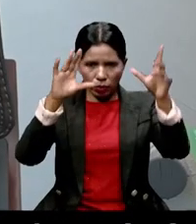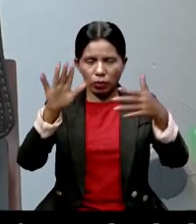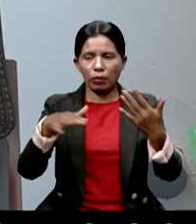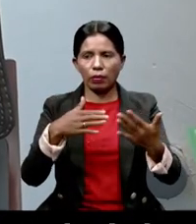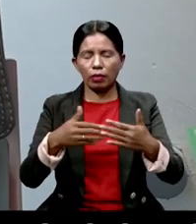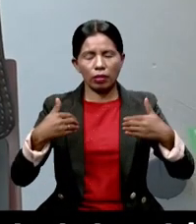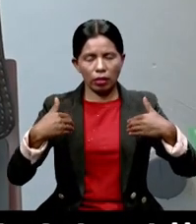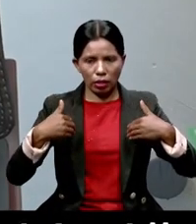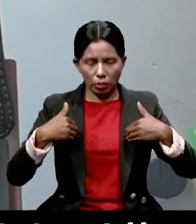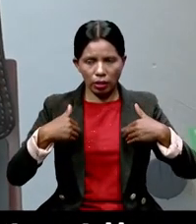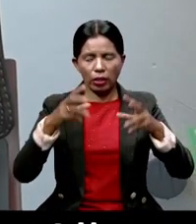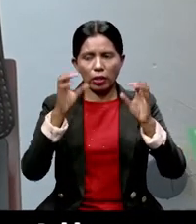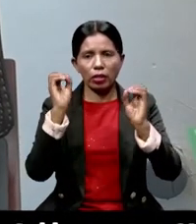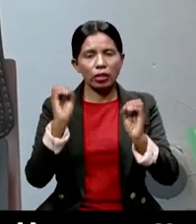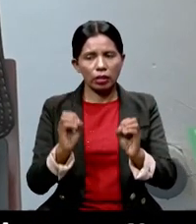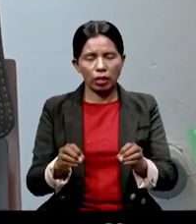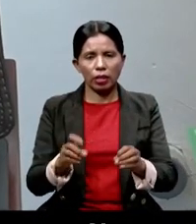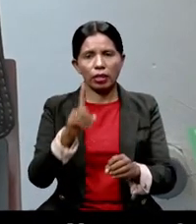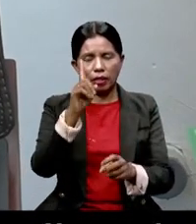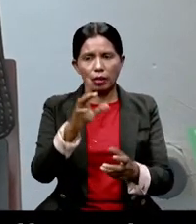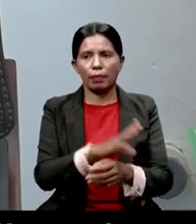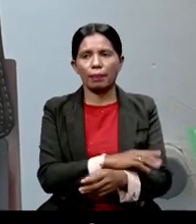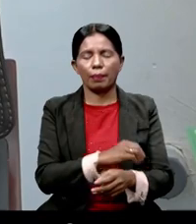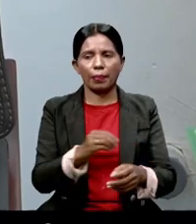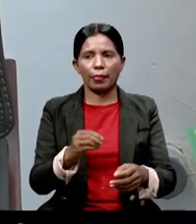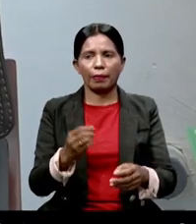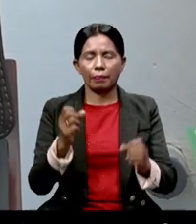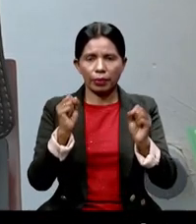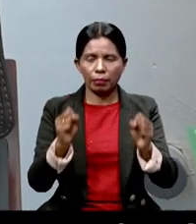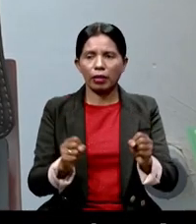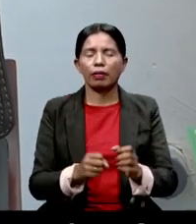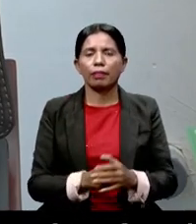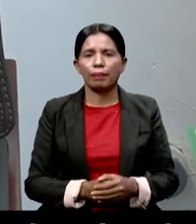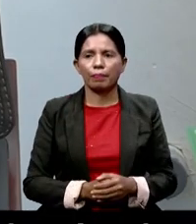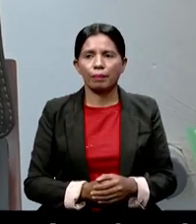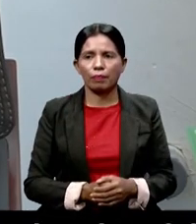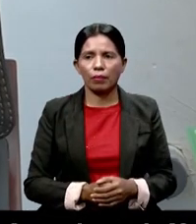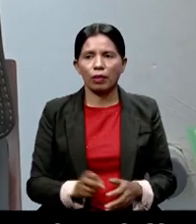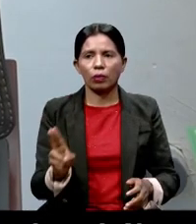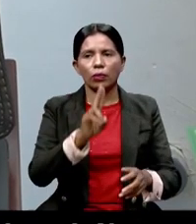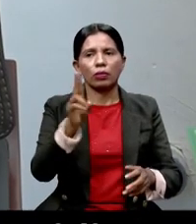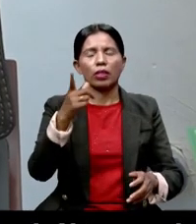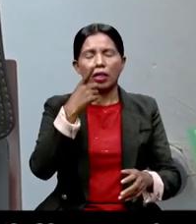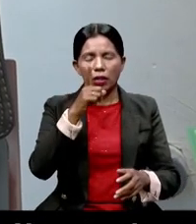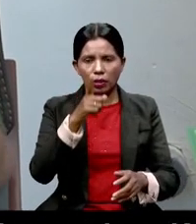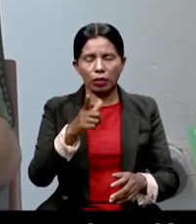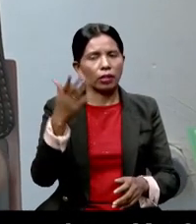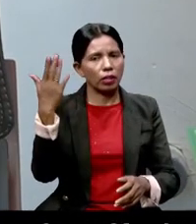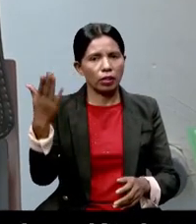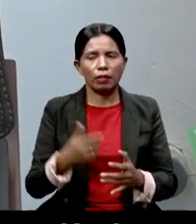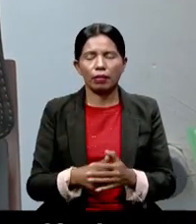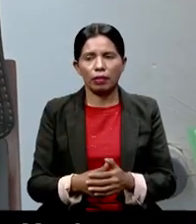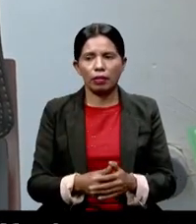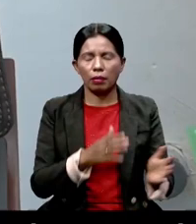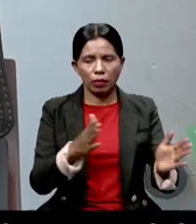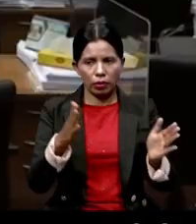é obrigatório, obrigação ida, ato bele, usa a única língua, né? E é